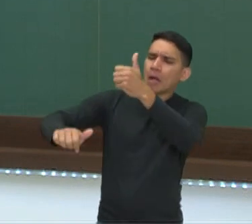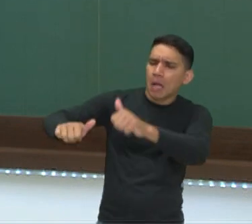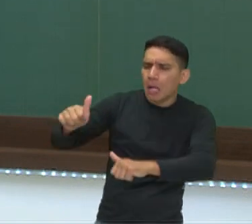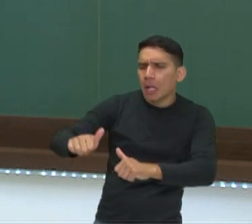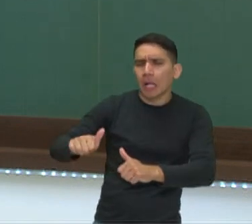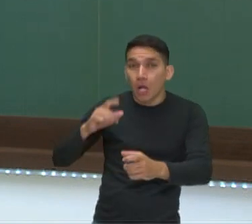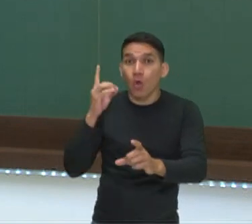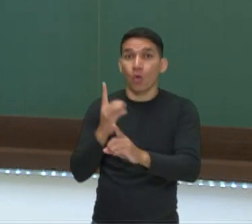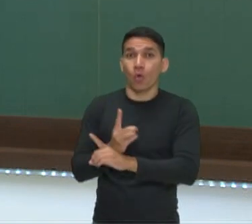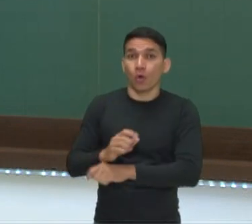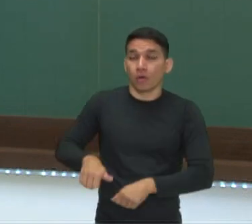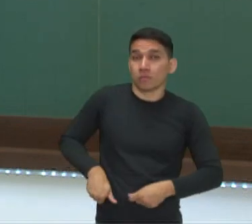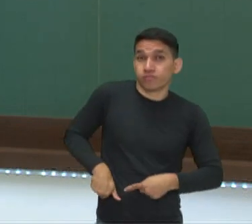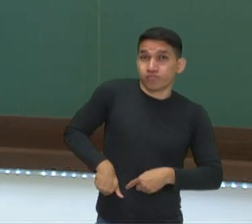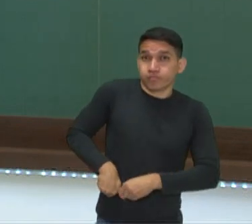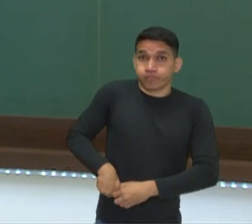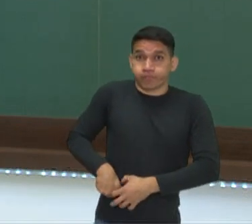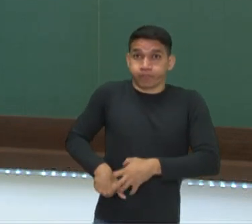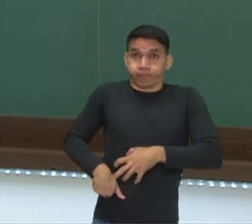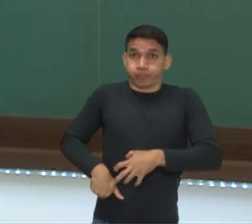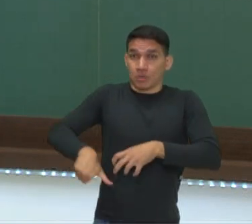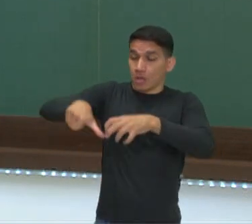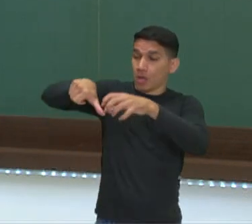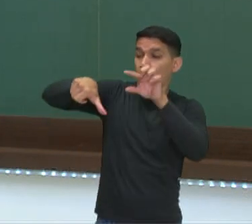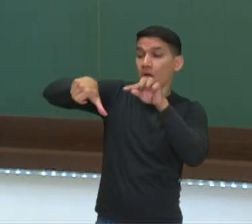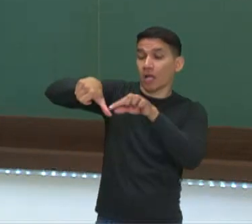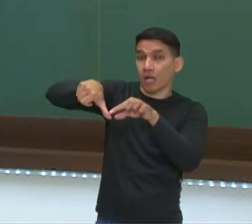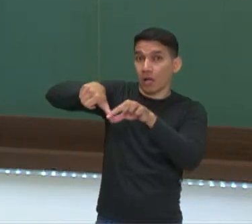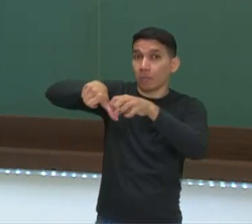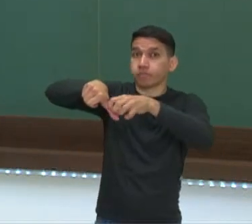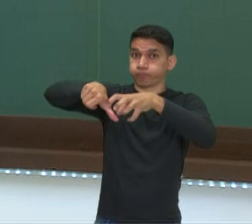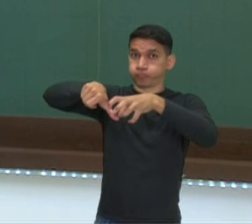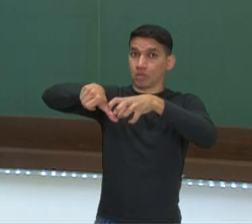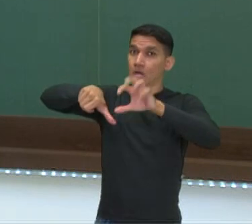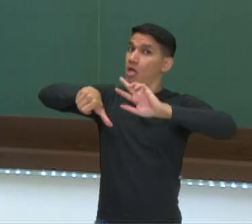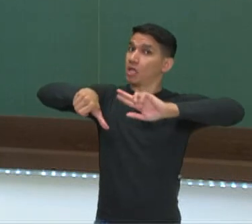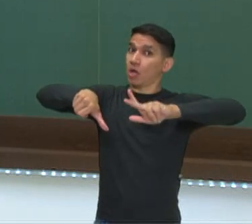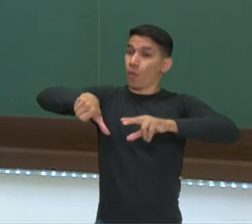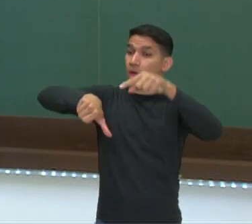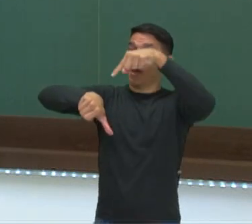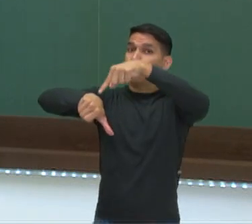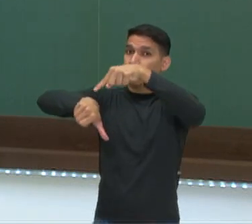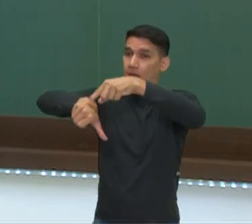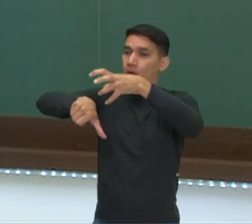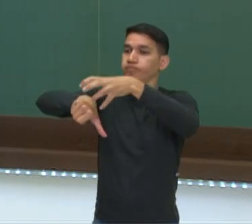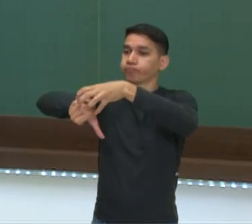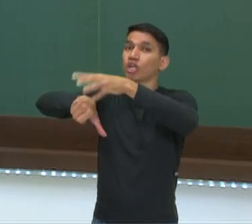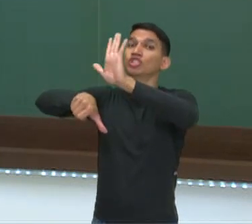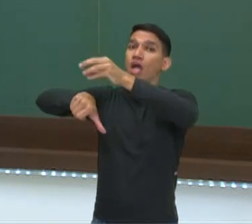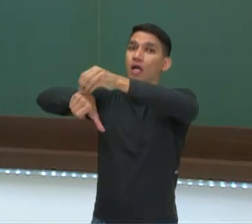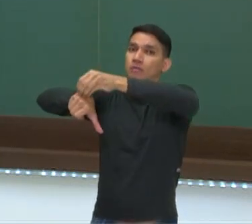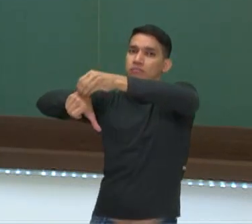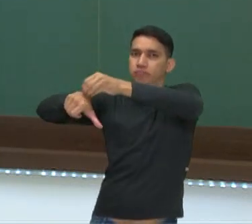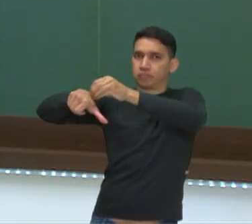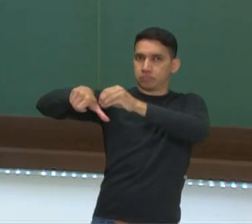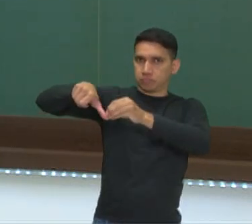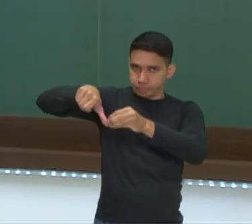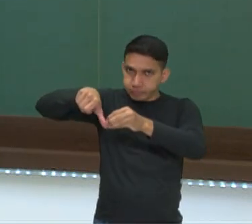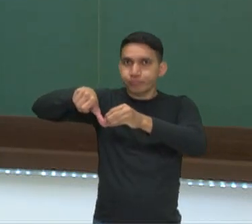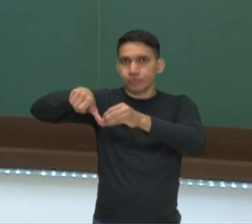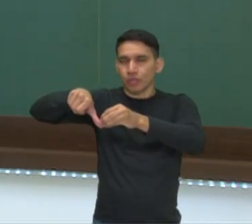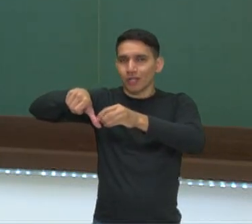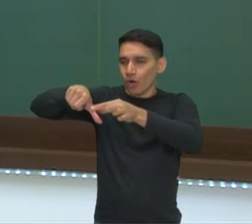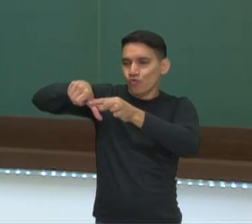dele foram identificados nos ureteres, então eles já não estão mais nos rins, né? Essas pedrinhas já desceram por